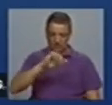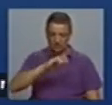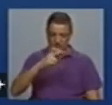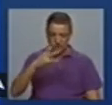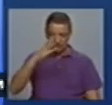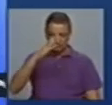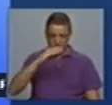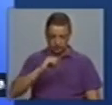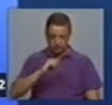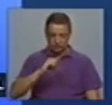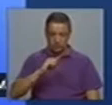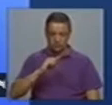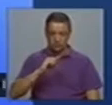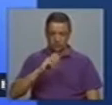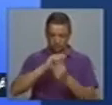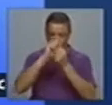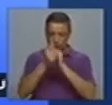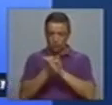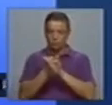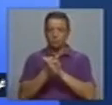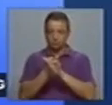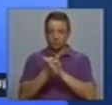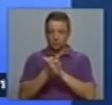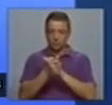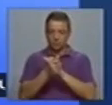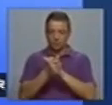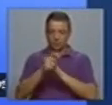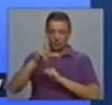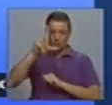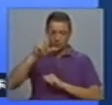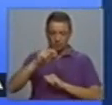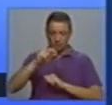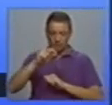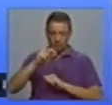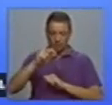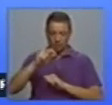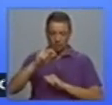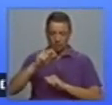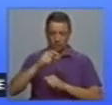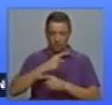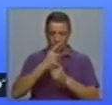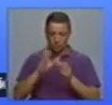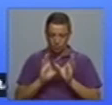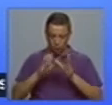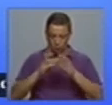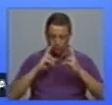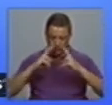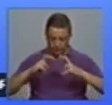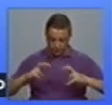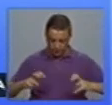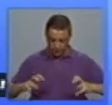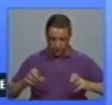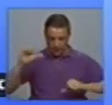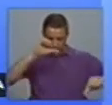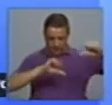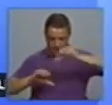são grandes agentes de transformação das galáxias. Então, como eu estava a dizer, este grupo de investigadores utilizou a